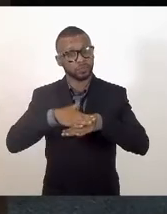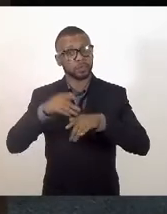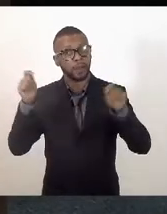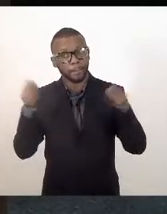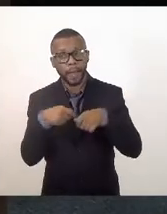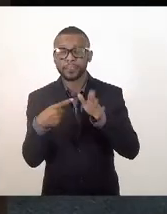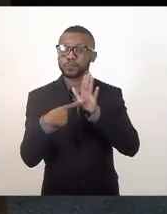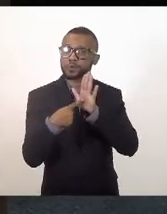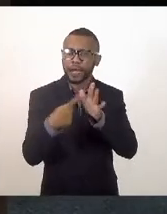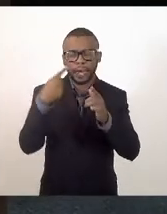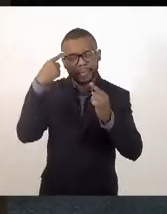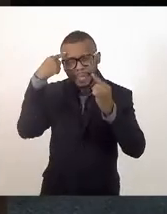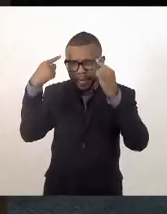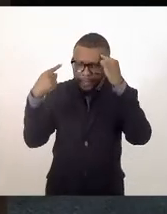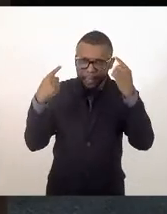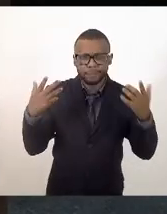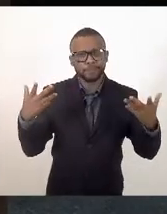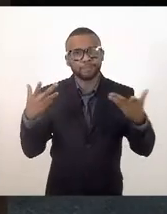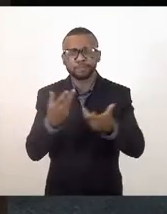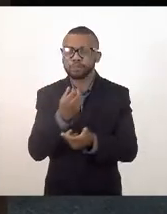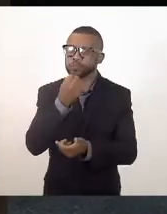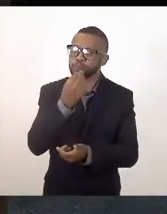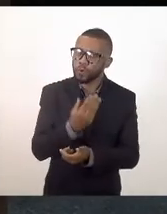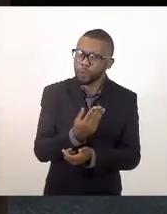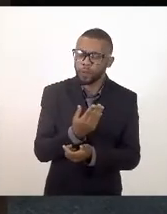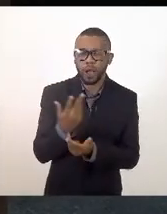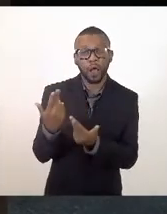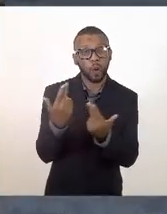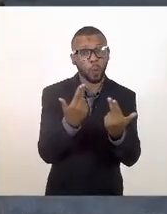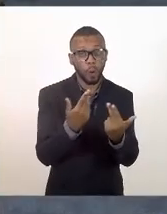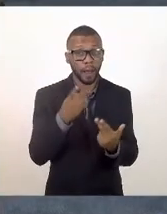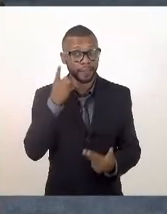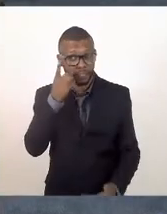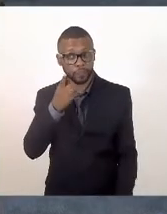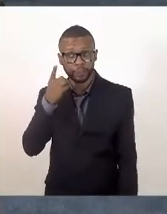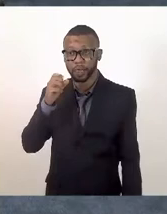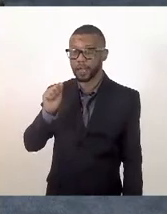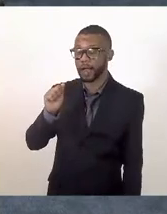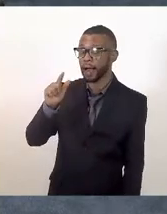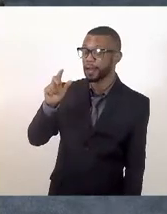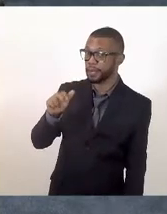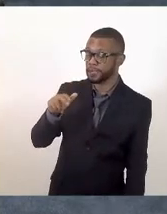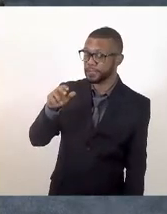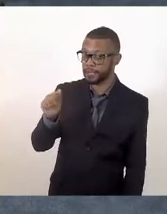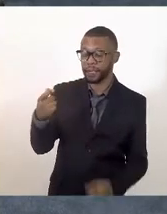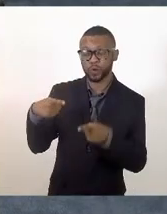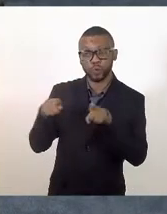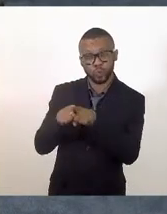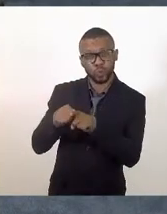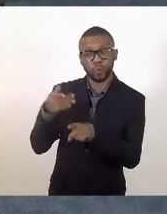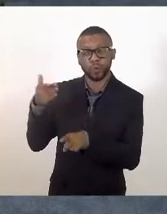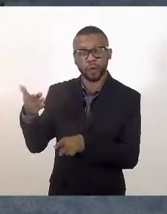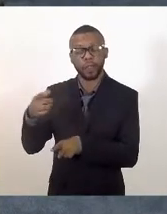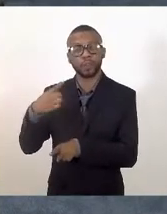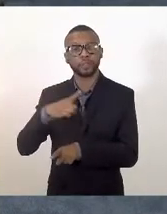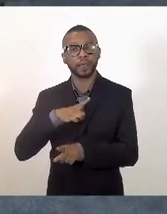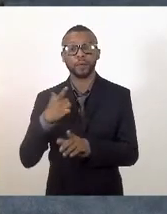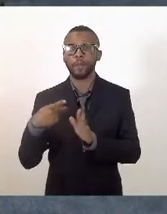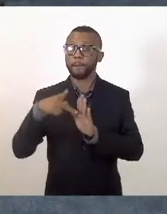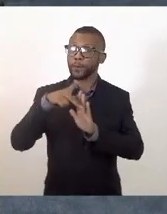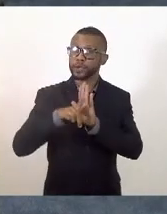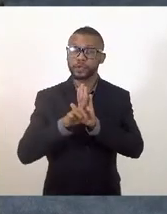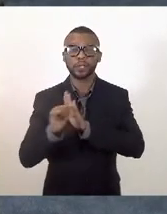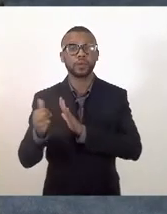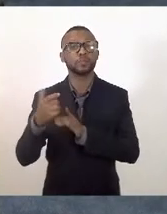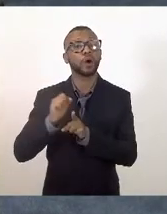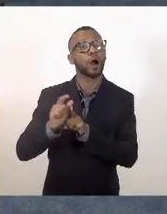boas ideias, como disse aqui a deputada Alana, que junto com ela temos aí o projeto de lei do aluguel social